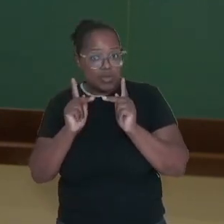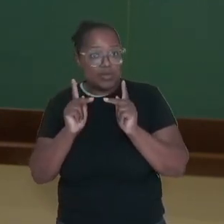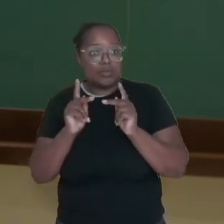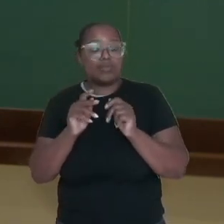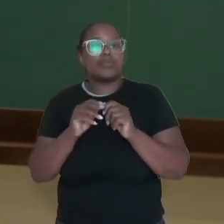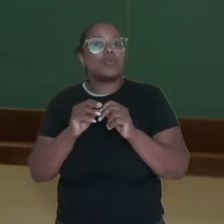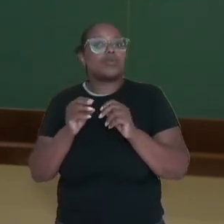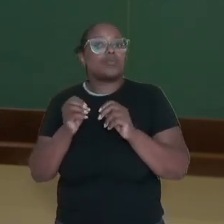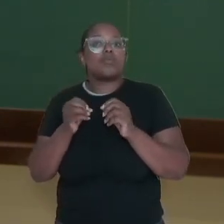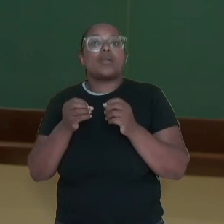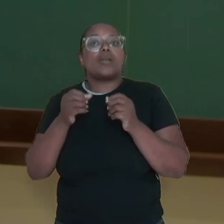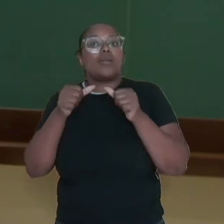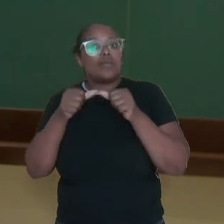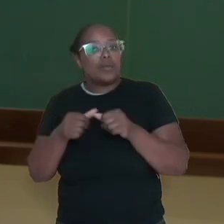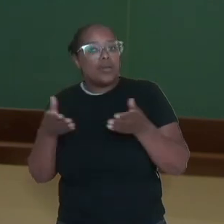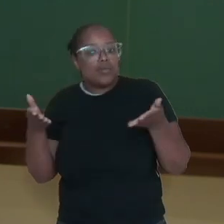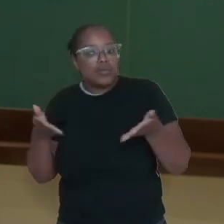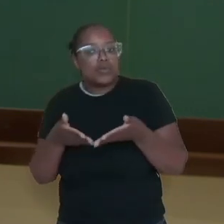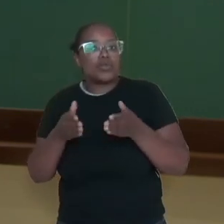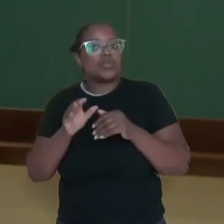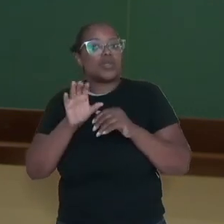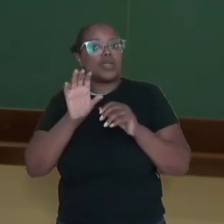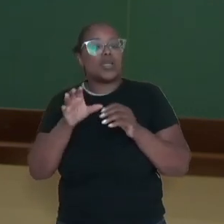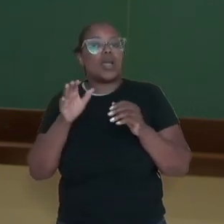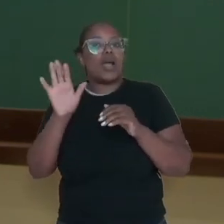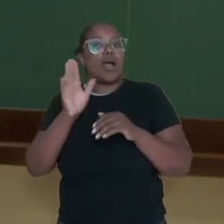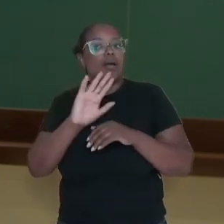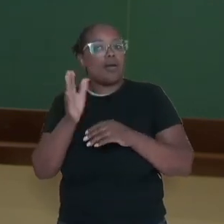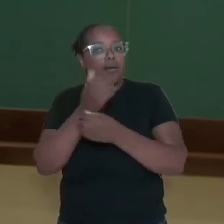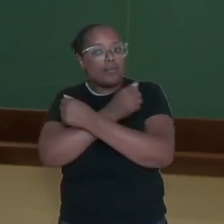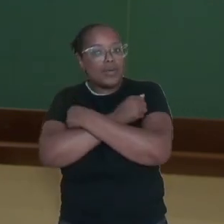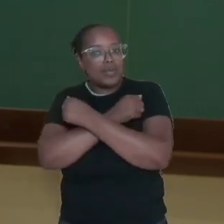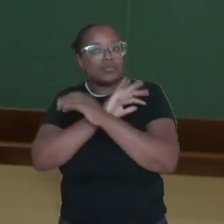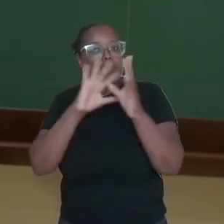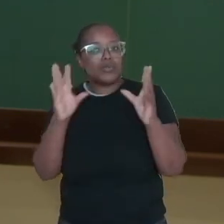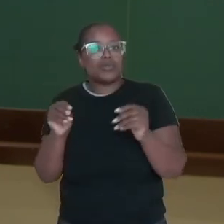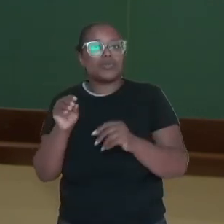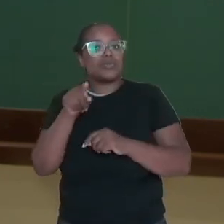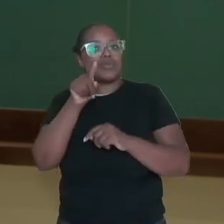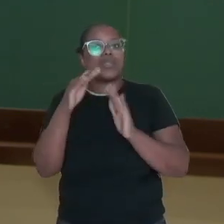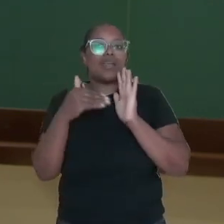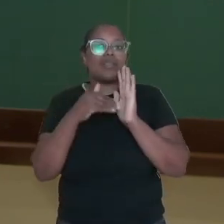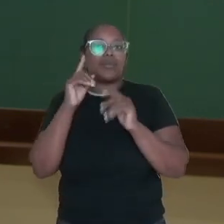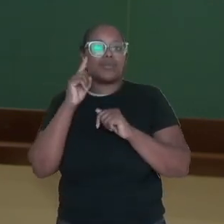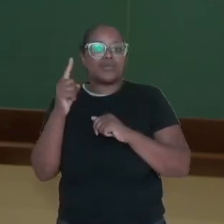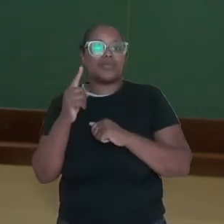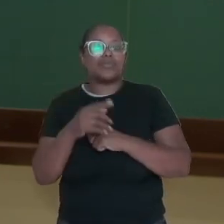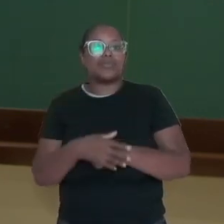Muito bem, pessoal. Ficamos por aqui, então. Um abraço para todos vocês. Até mais.